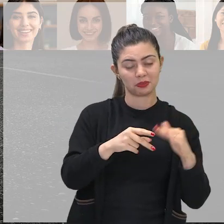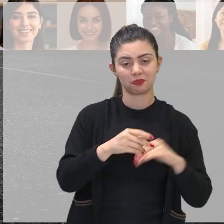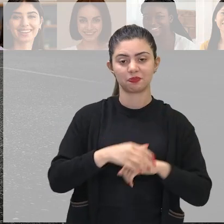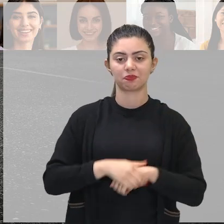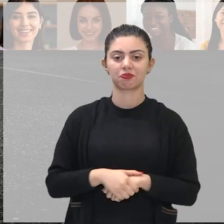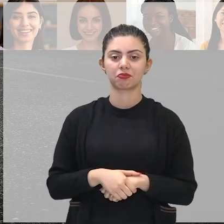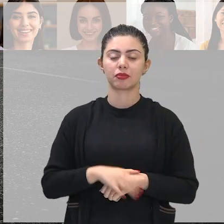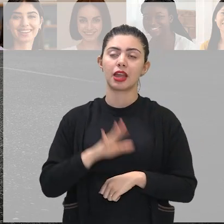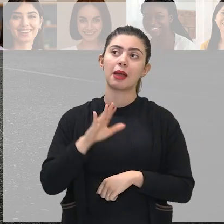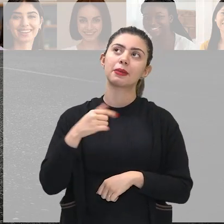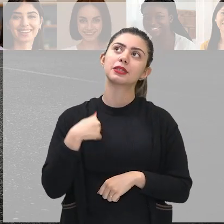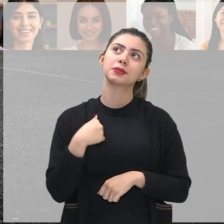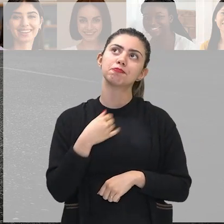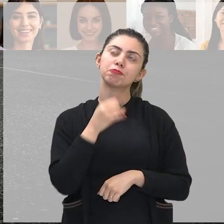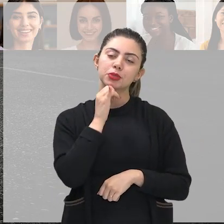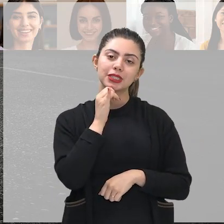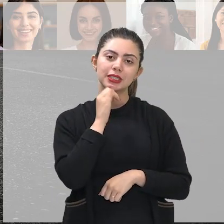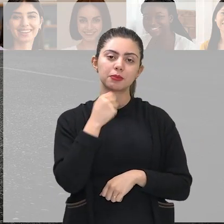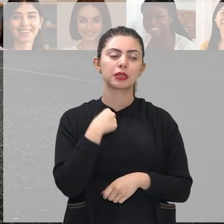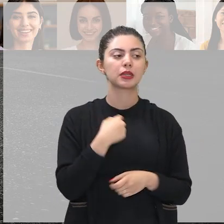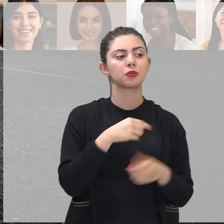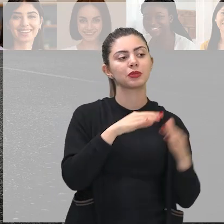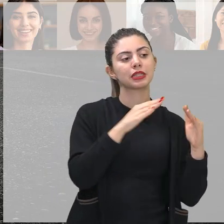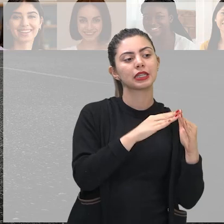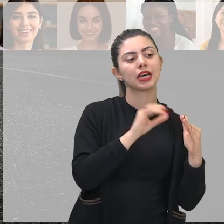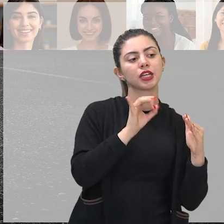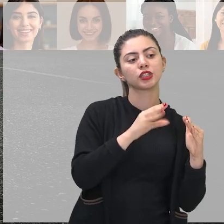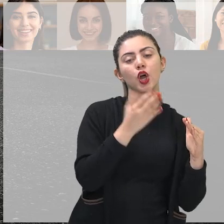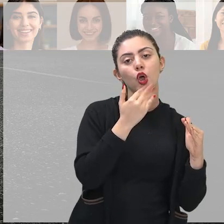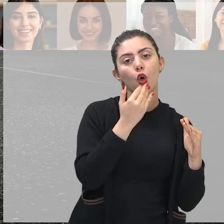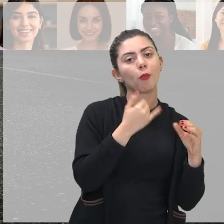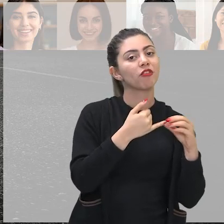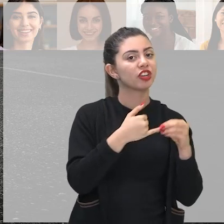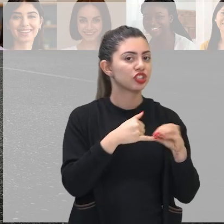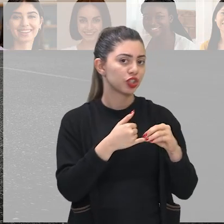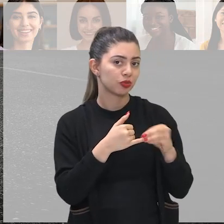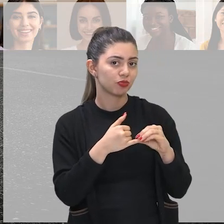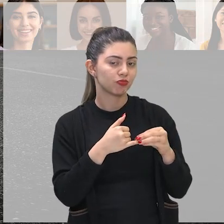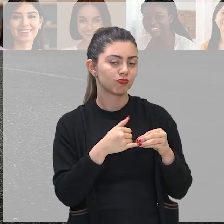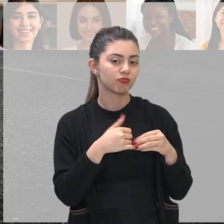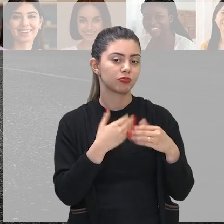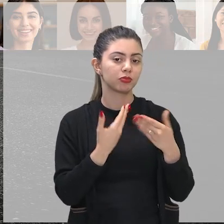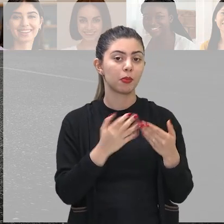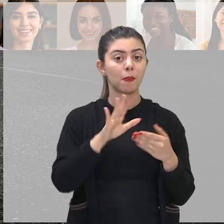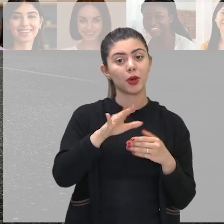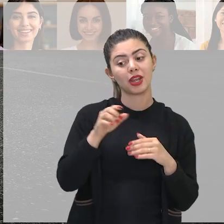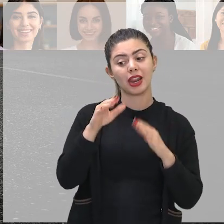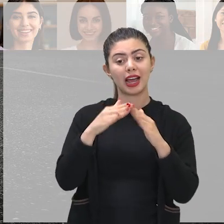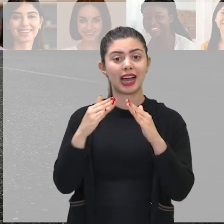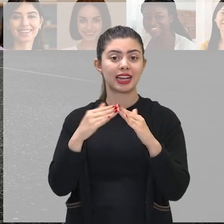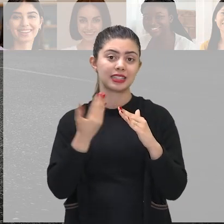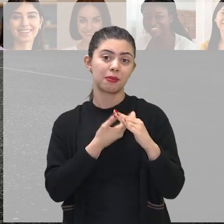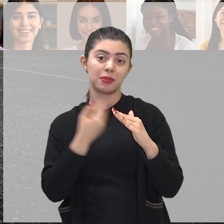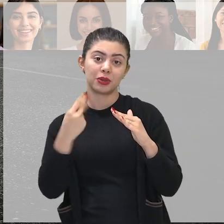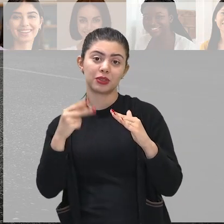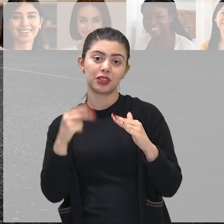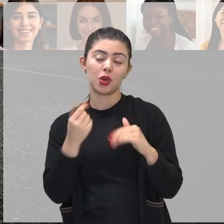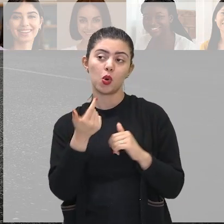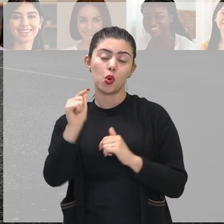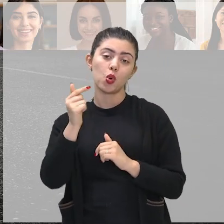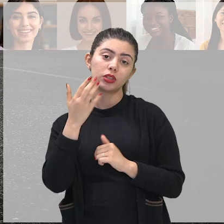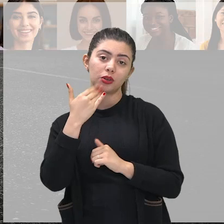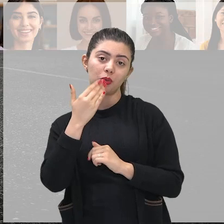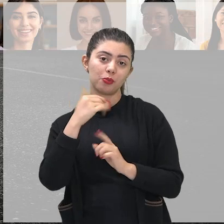De repente em casa nós só comemos feijão. mas na casa do outro pode ter outro tipo